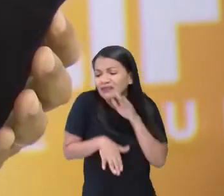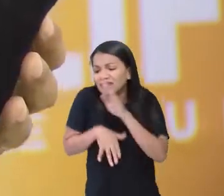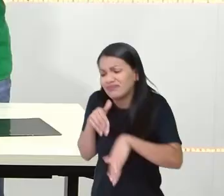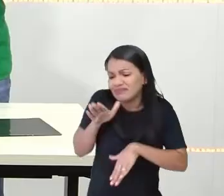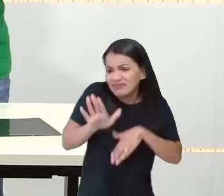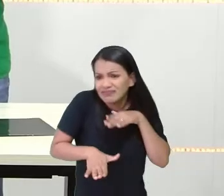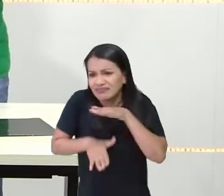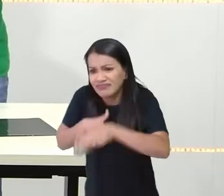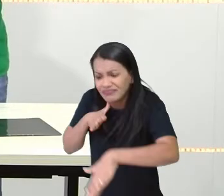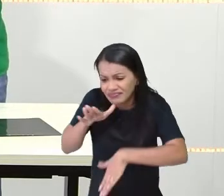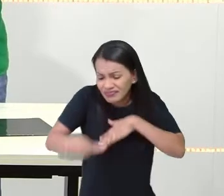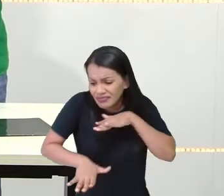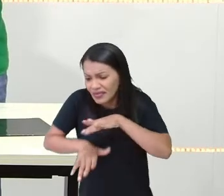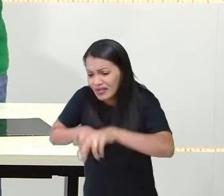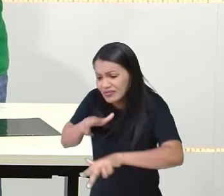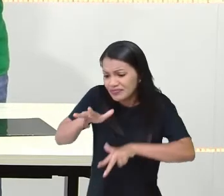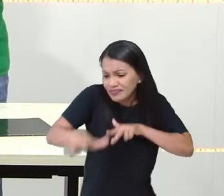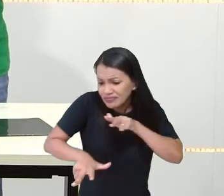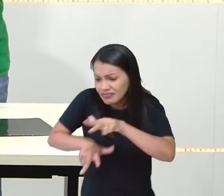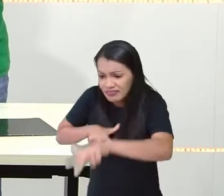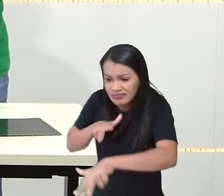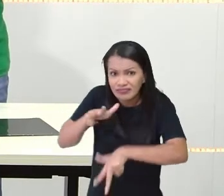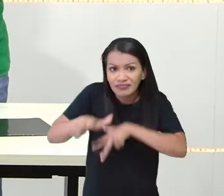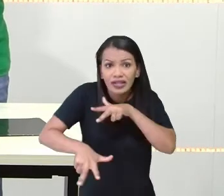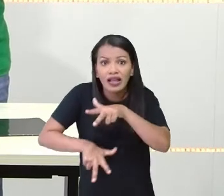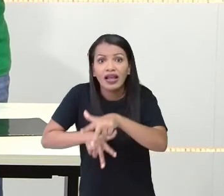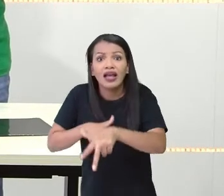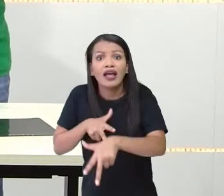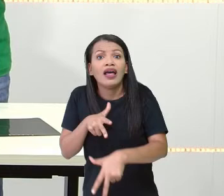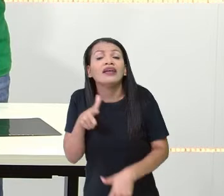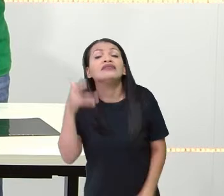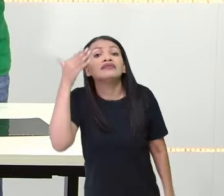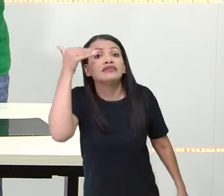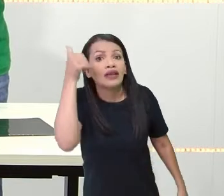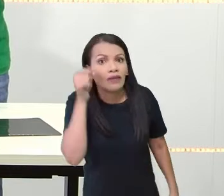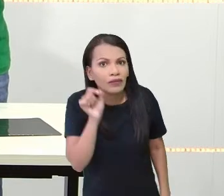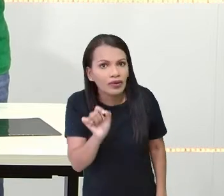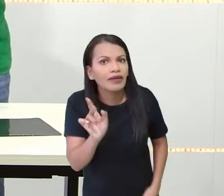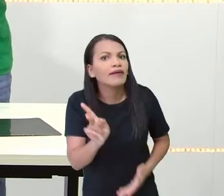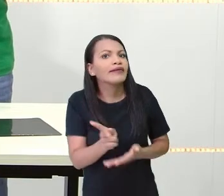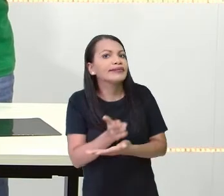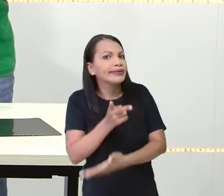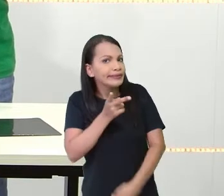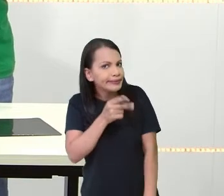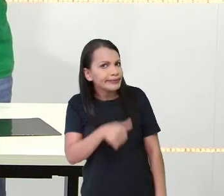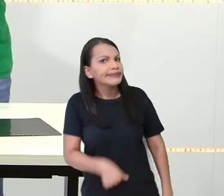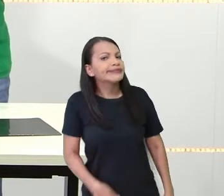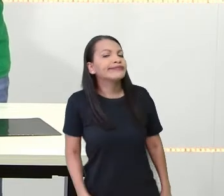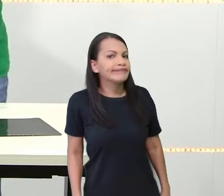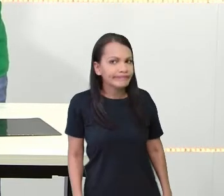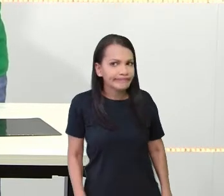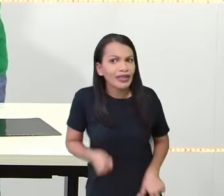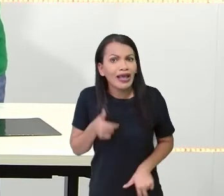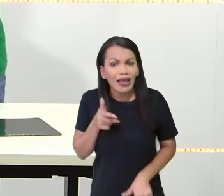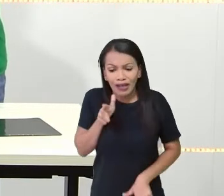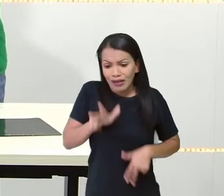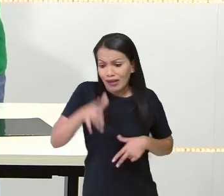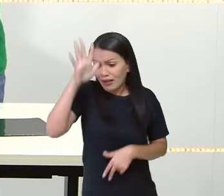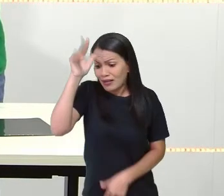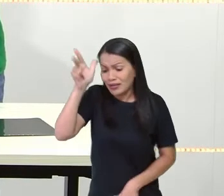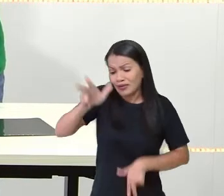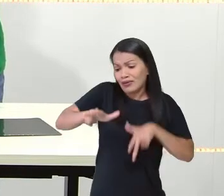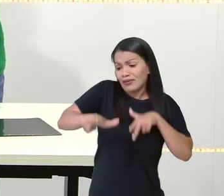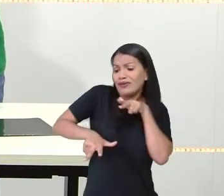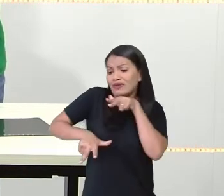corria, corria. Até que sabe o que aconteceu? De tanto a galinha de Angola